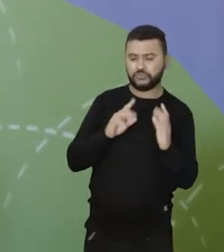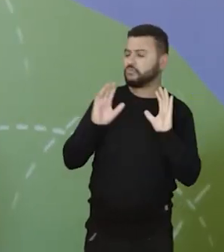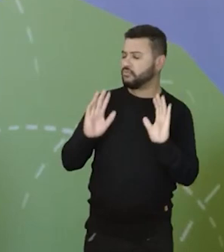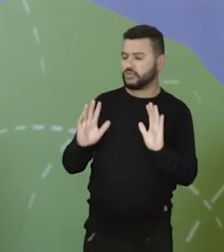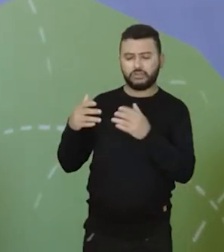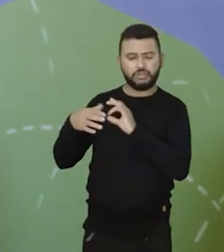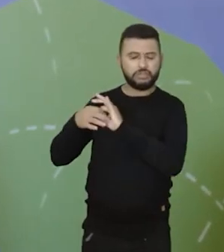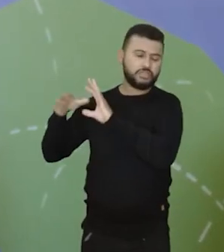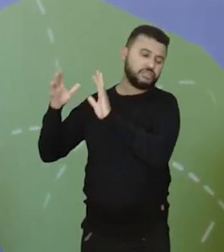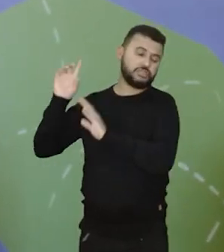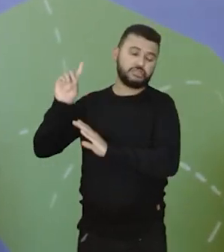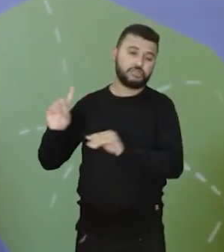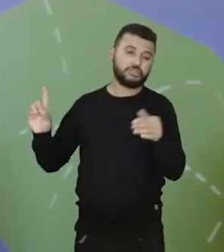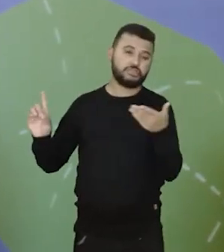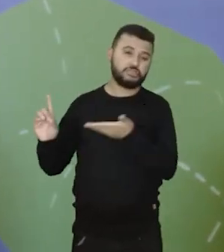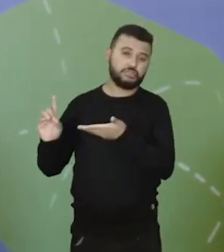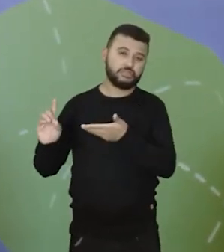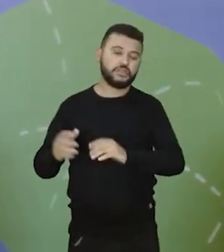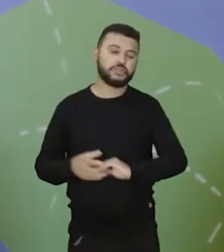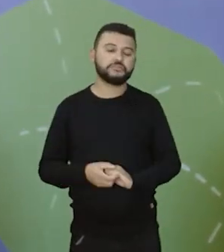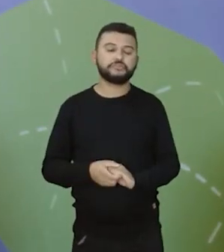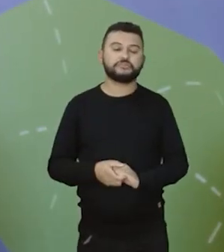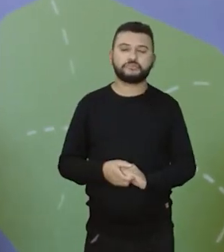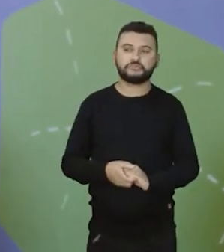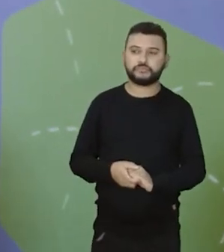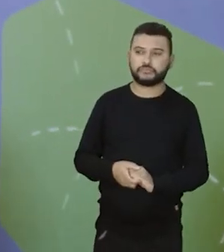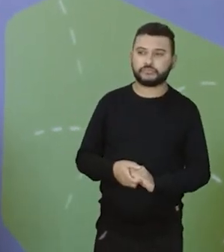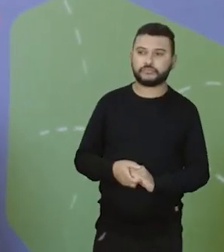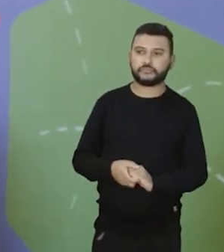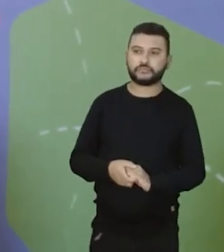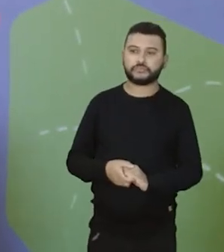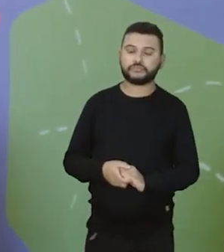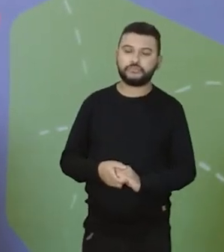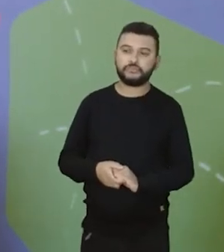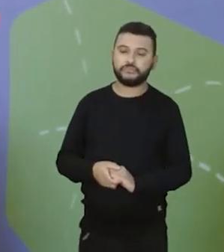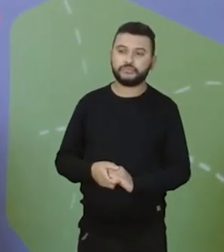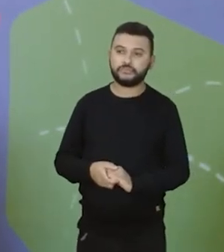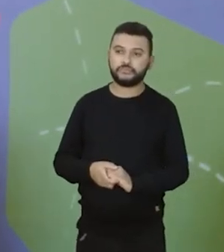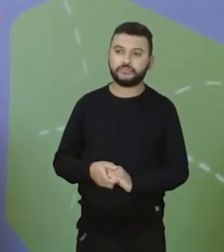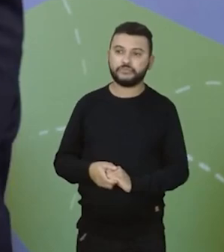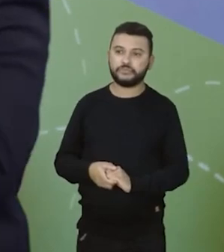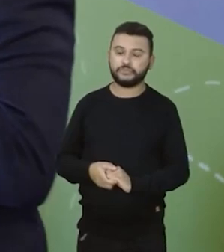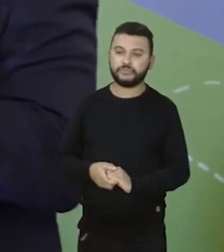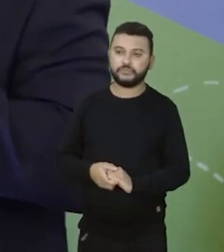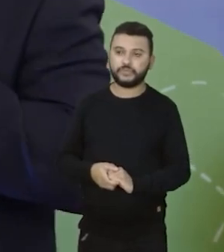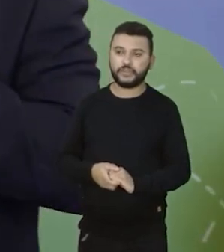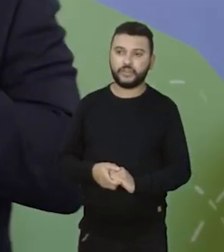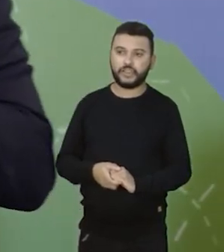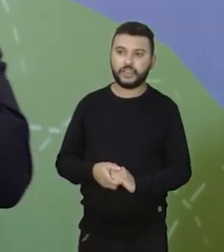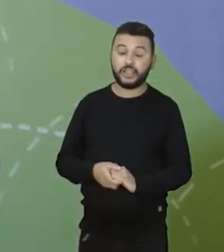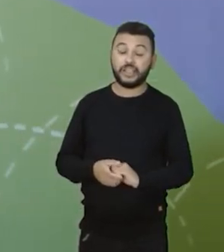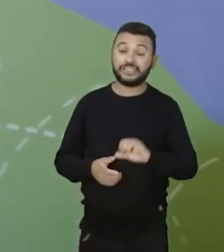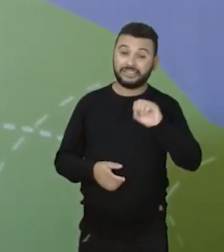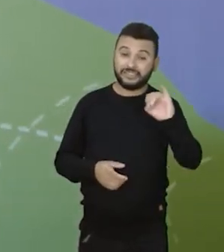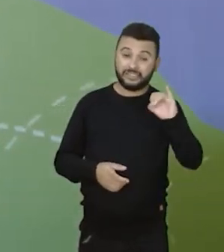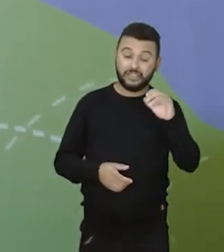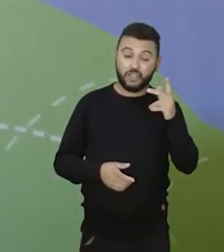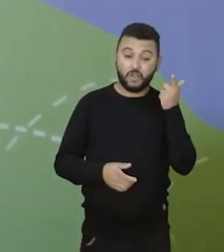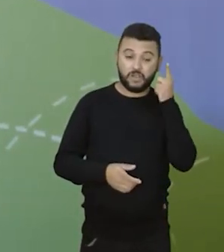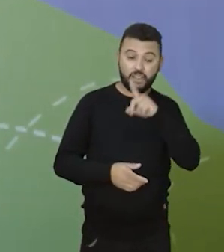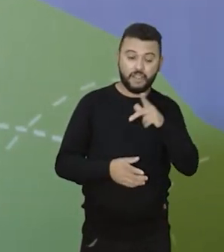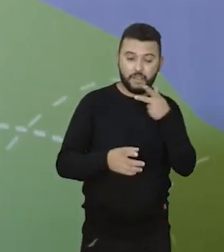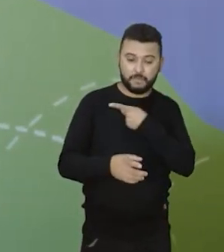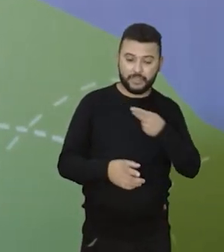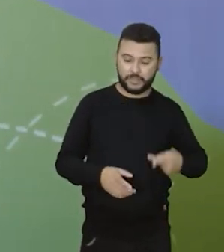Normalmente quando as pessoas chegam à presidência da república as pessoas não usam participar do